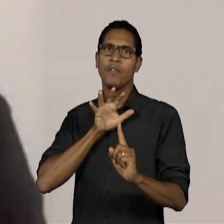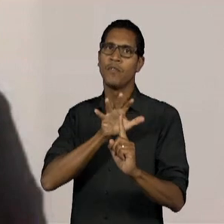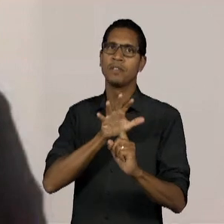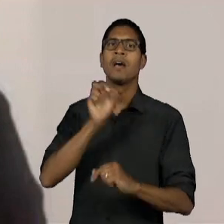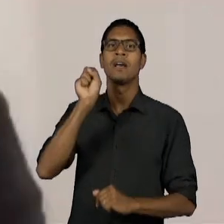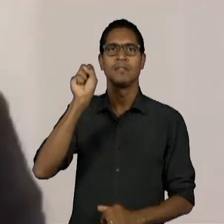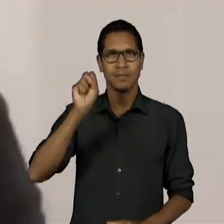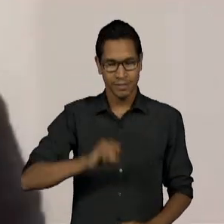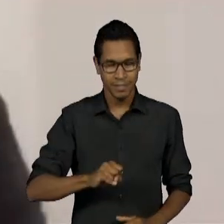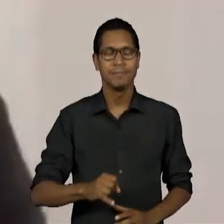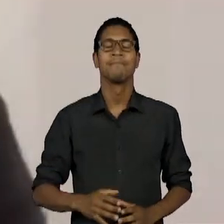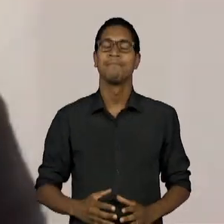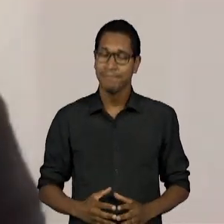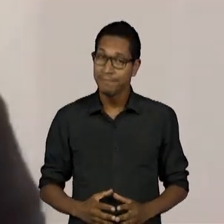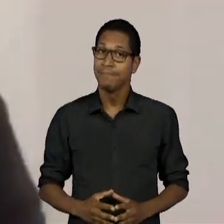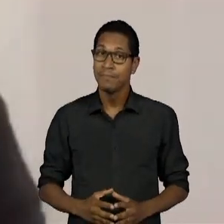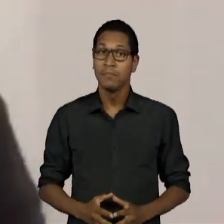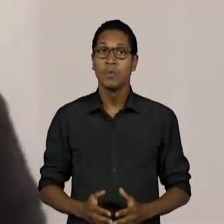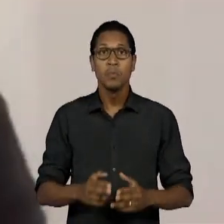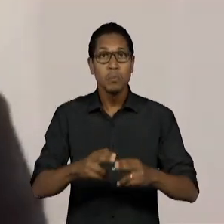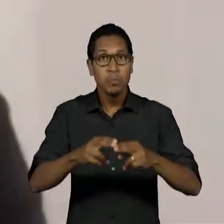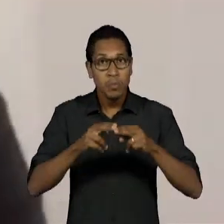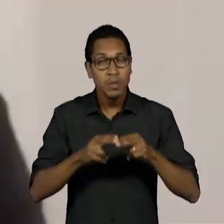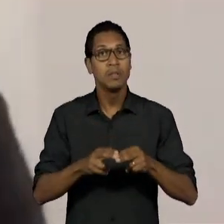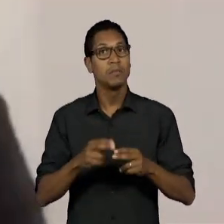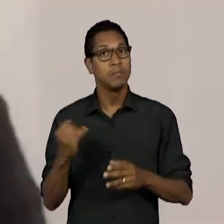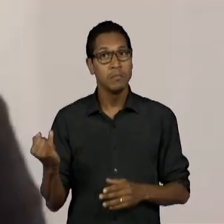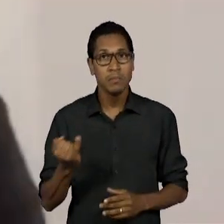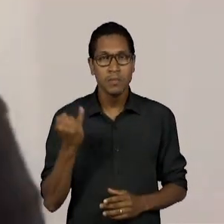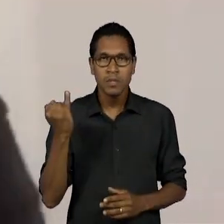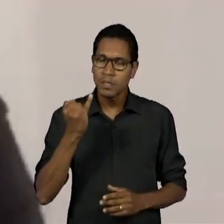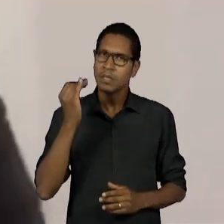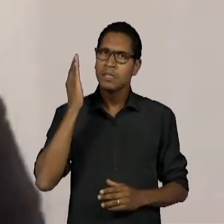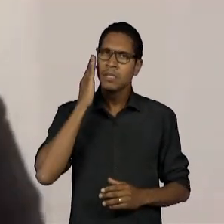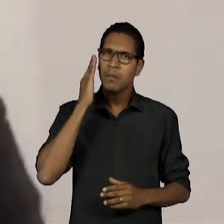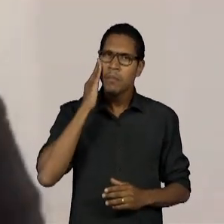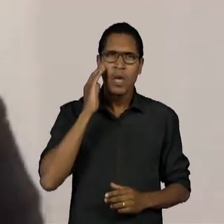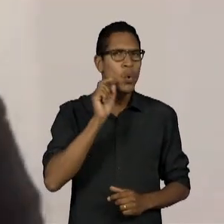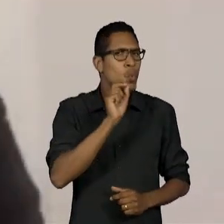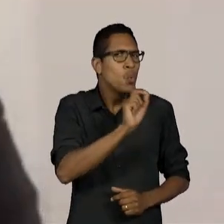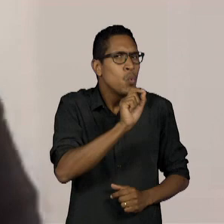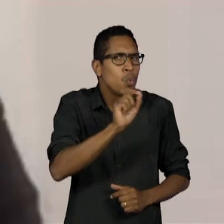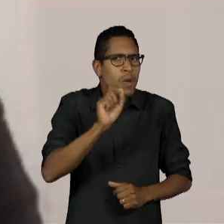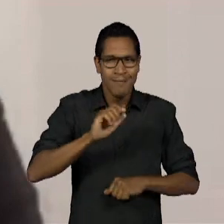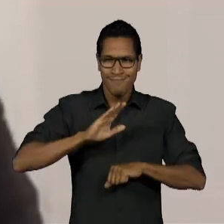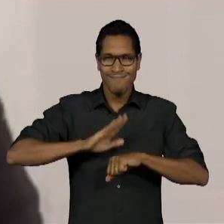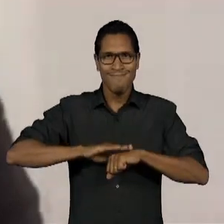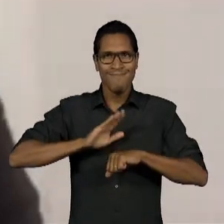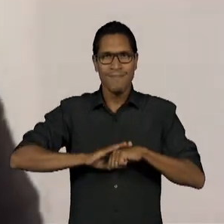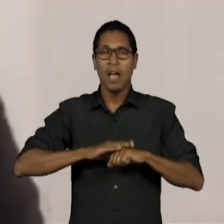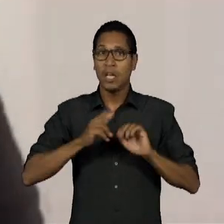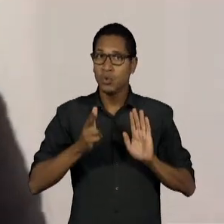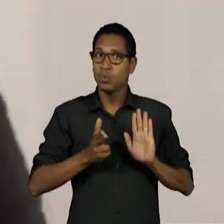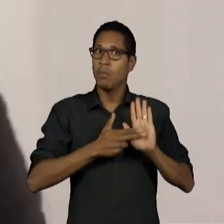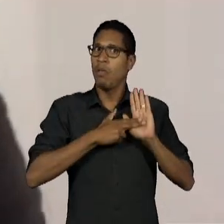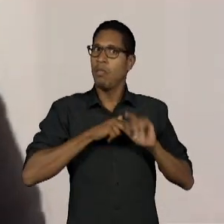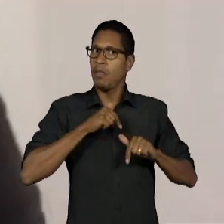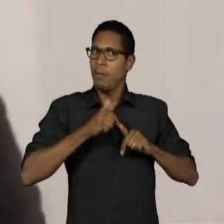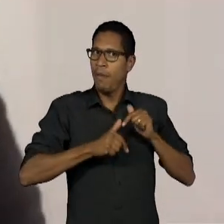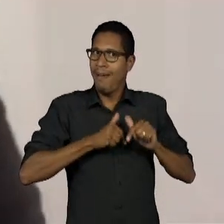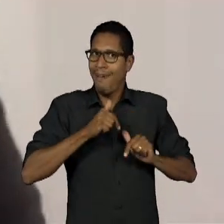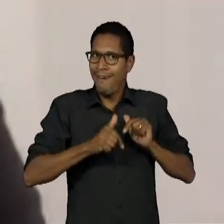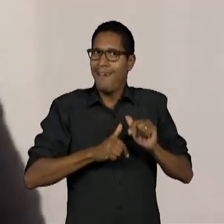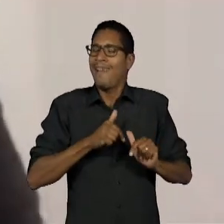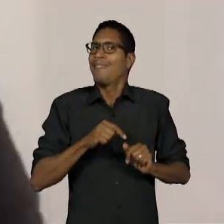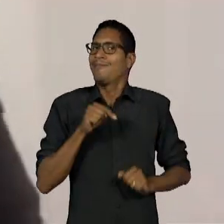influenciam, sim. Por isso é importante a gente escolher bem, saber escolher bem o que que a gente vai fazer, porque